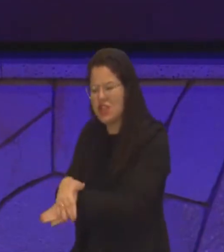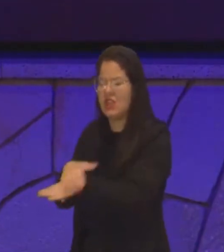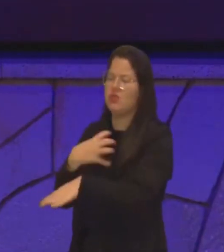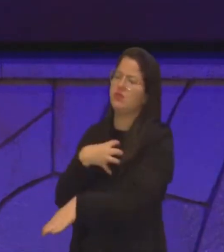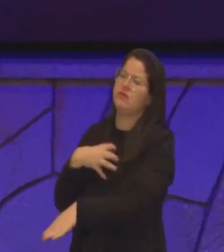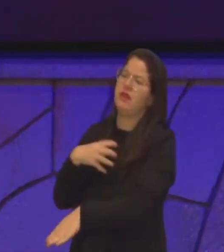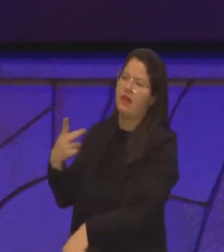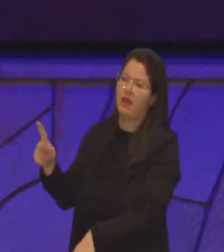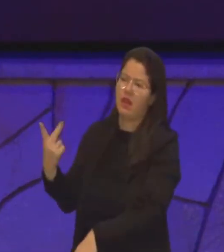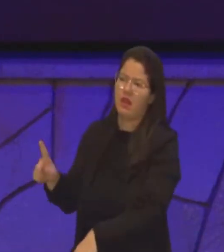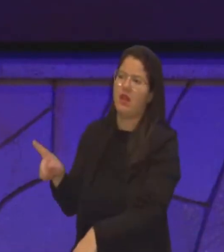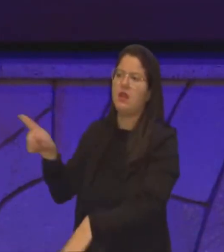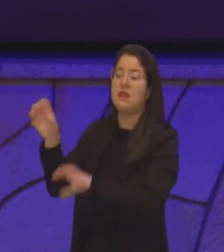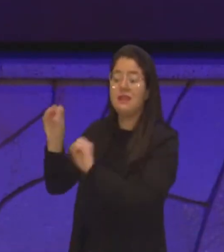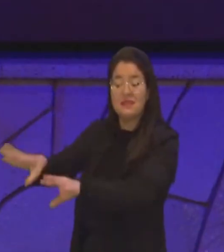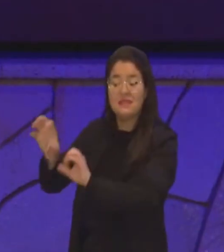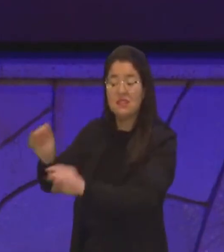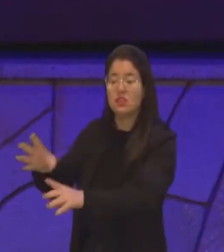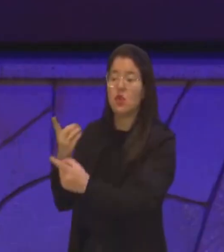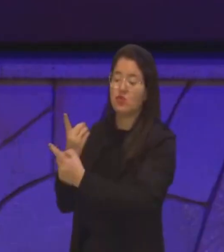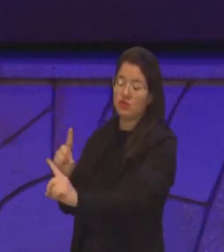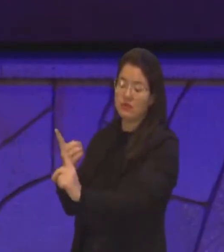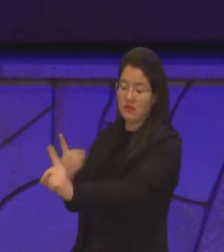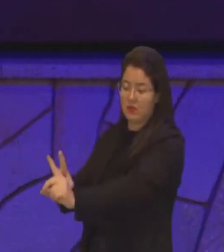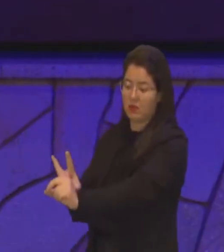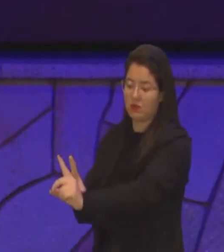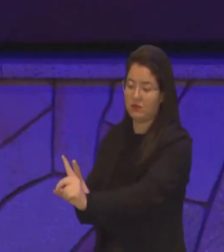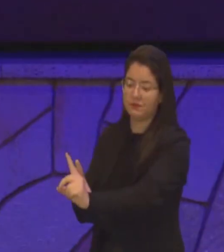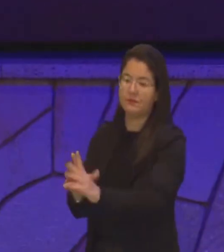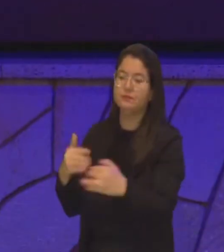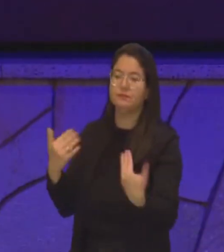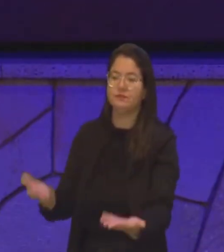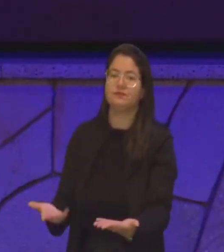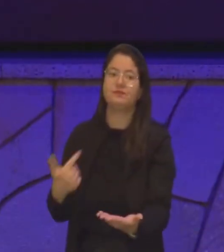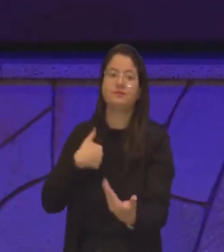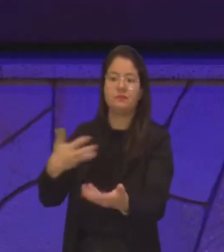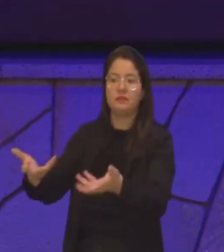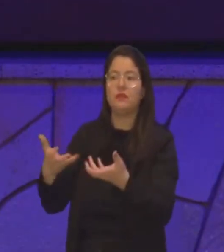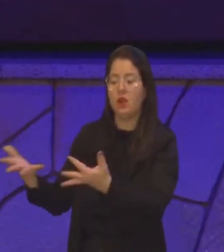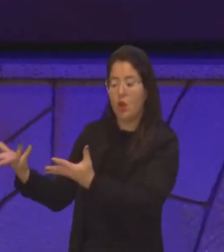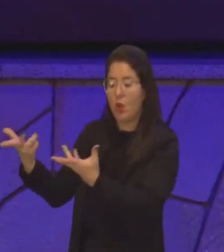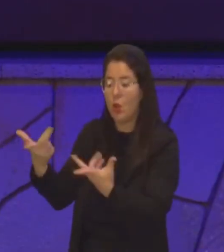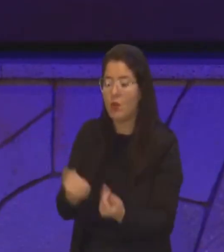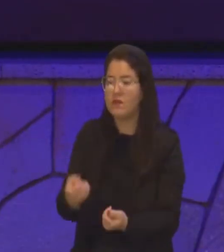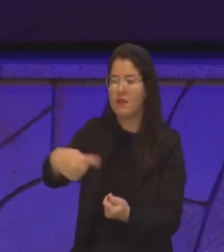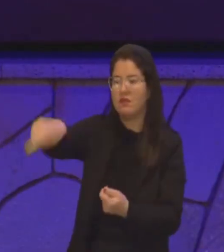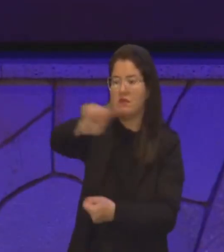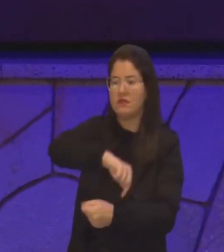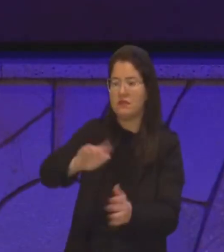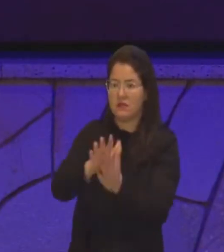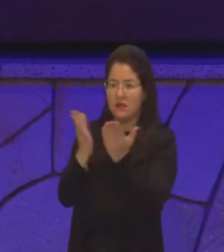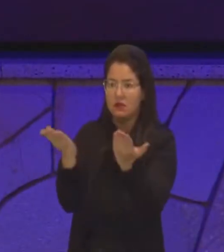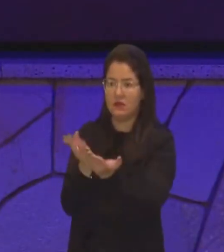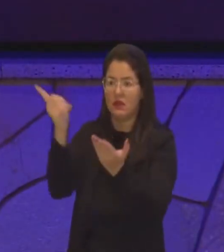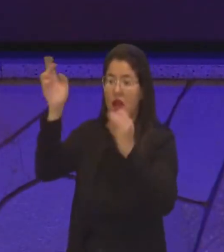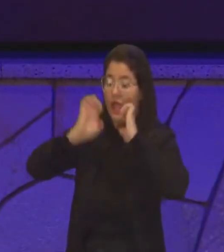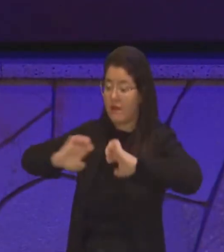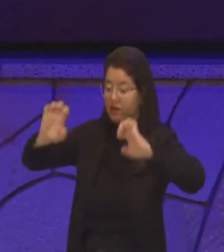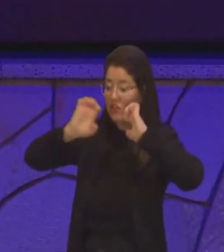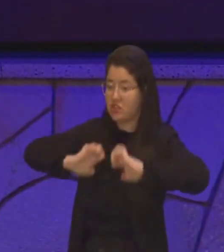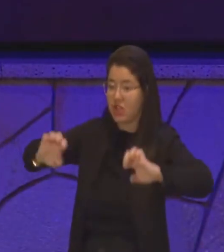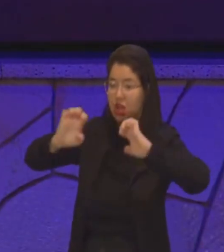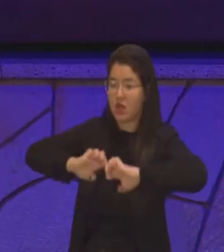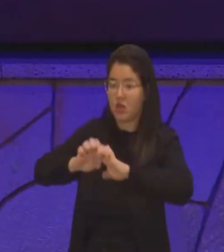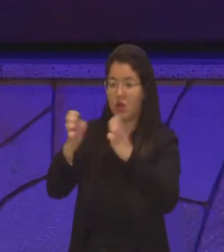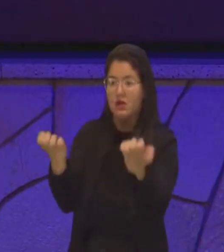simplicidade, ensinou aos seus discípulos. Eu queria te convidar a abrir a sua Bíblia no Evangelho de Mateus,